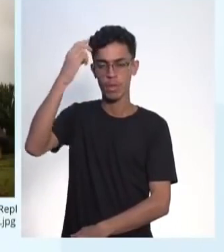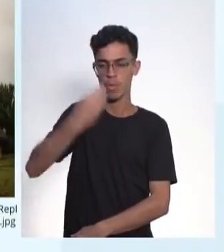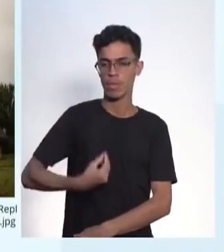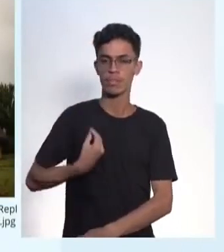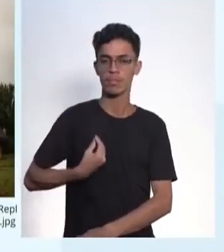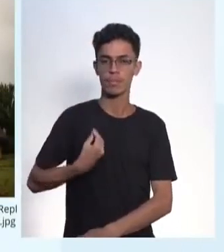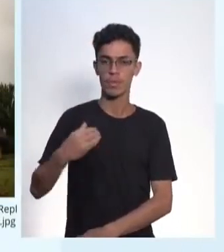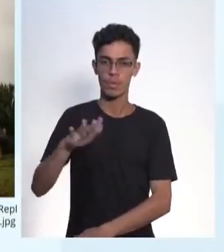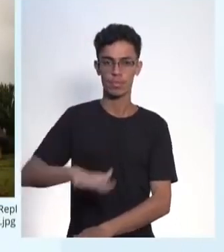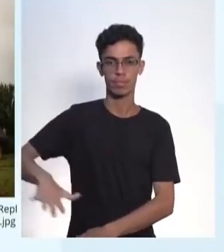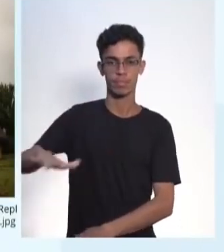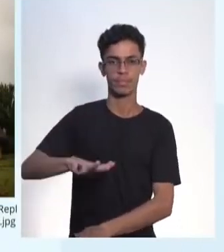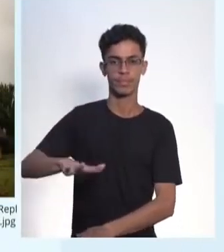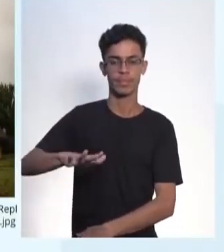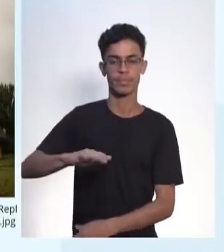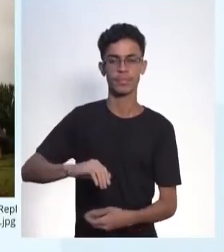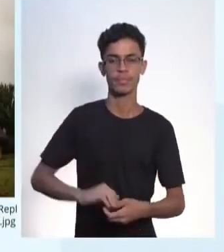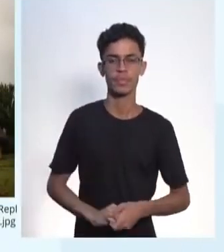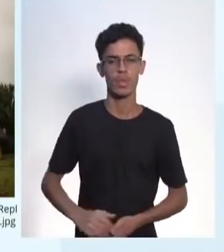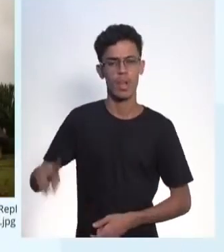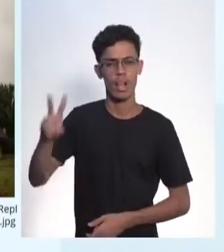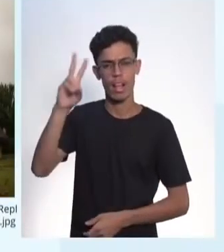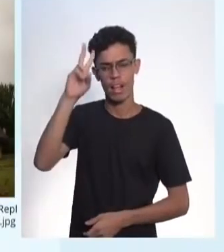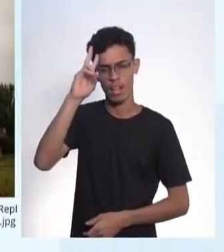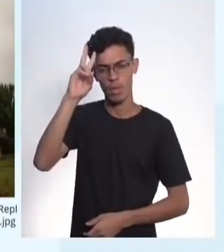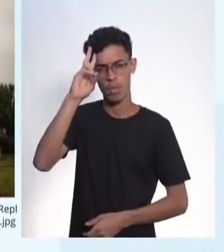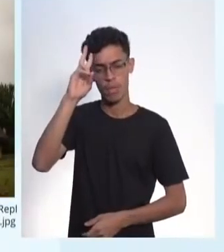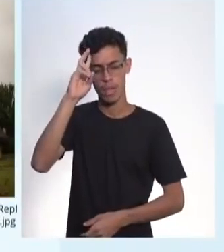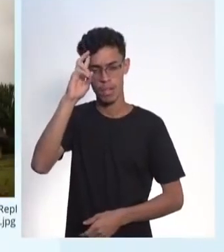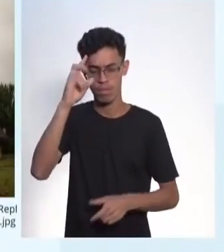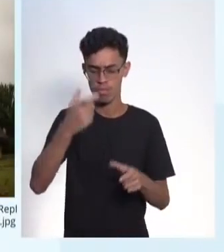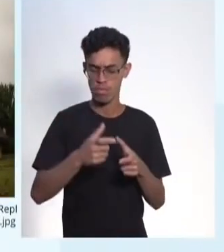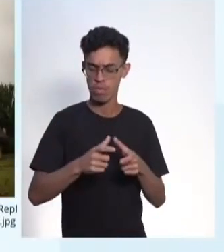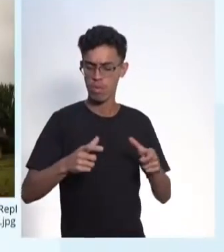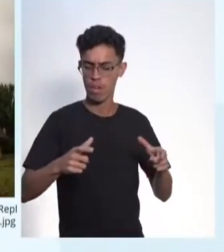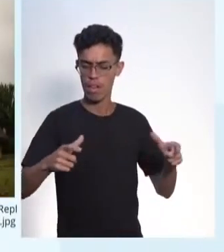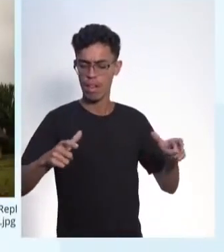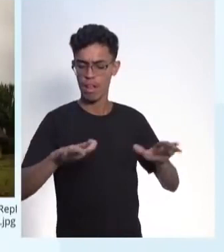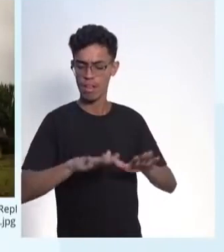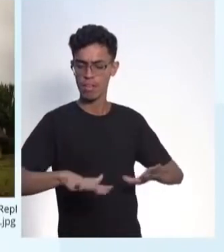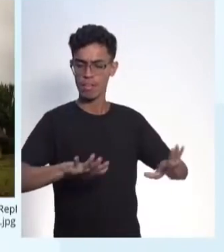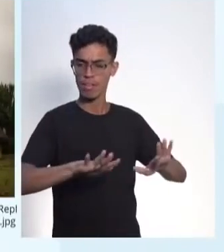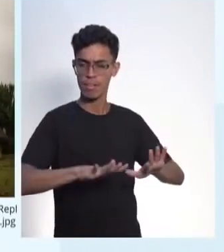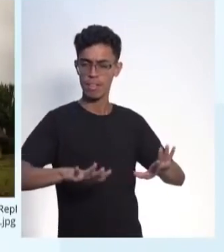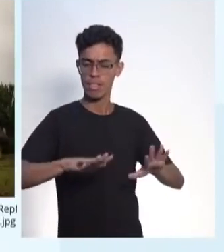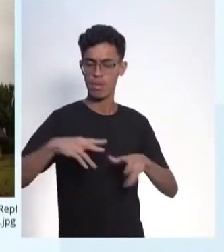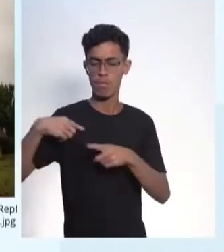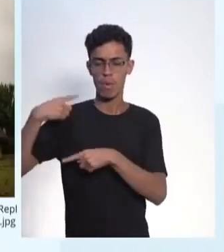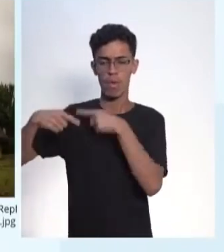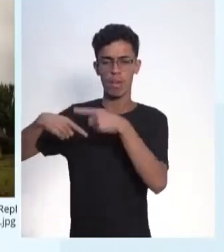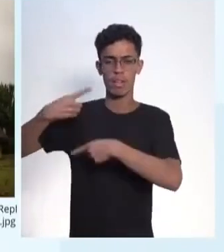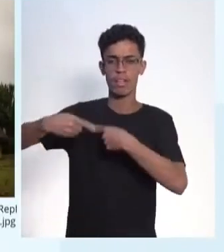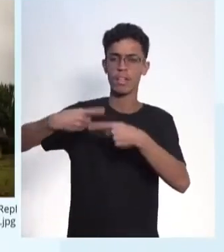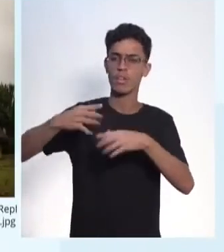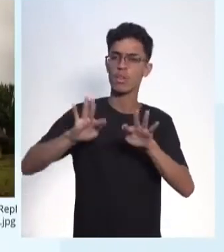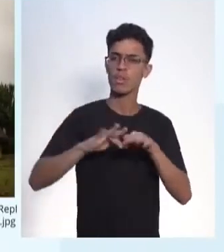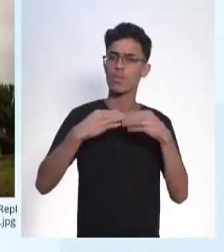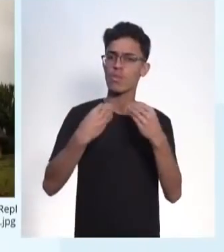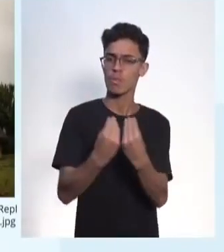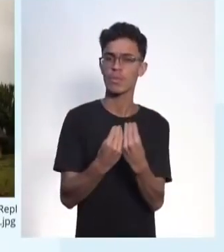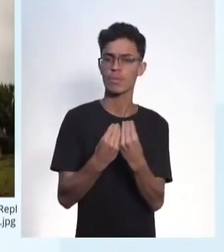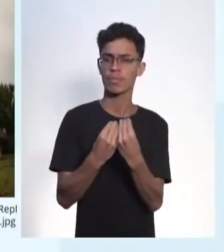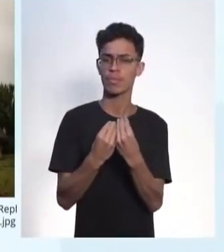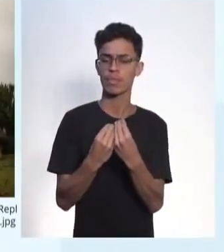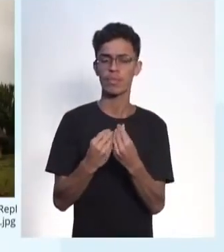África, inclusive retomando traços peculiares das famílias. O Quilombo dos Palmares, no